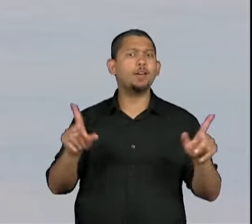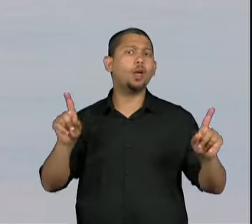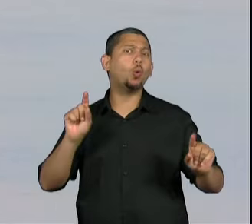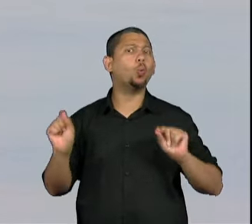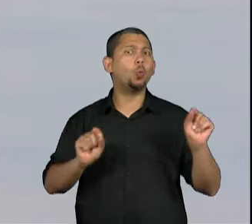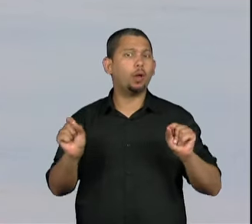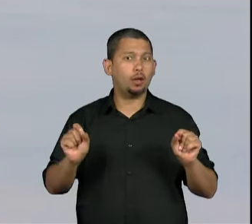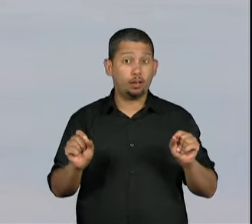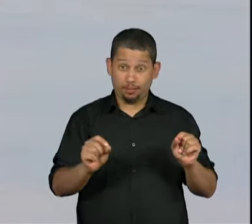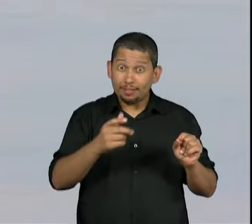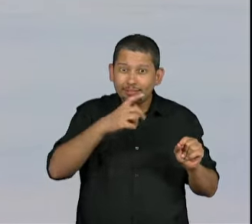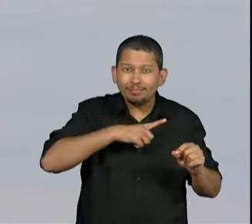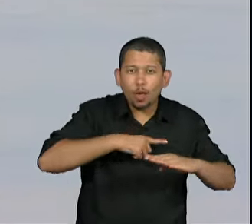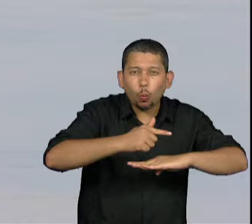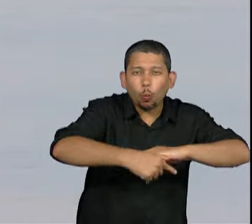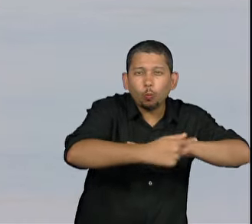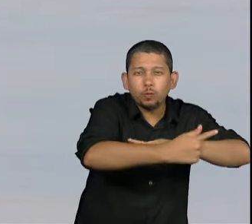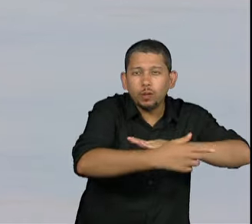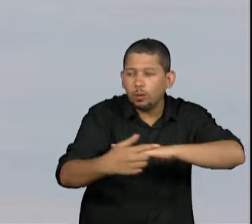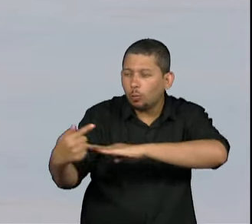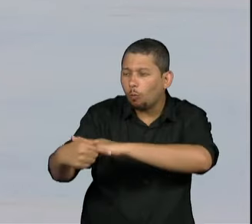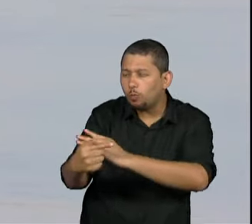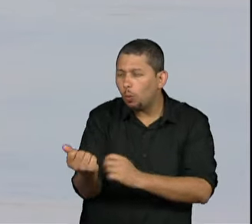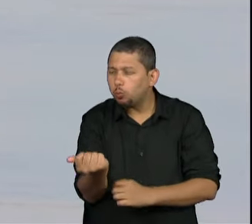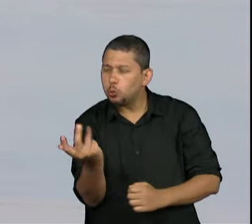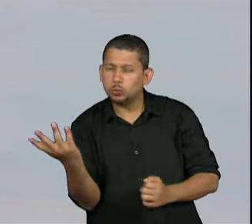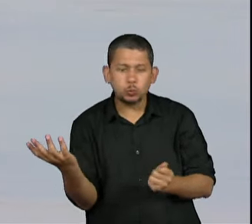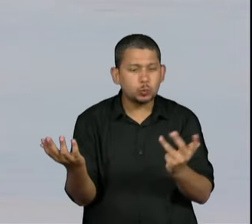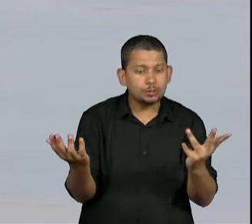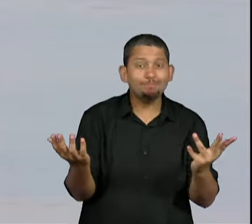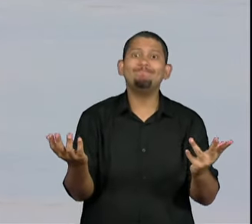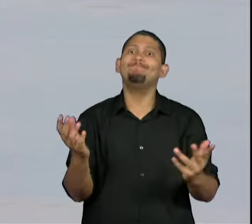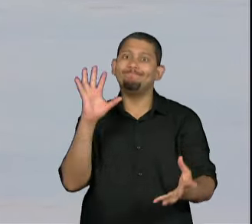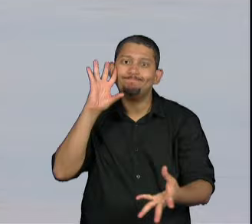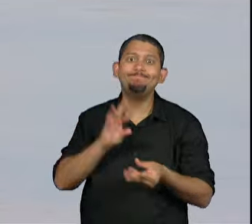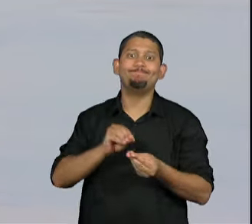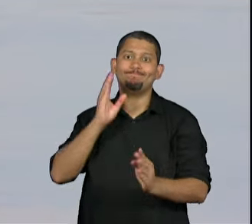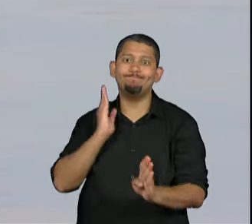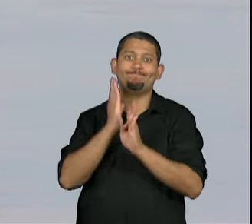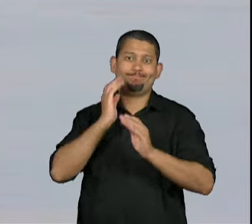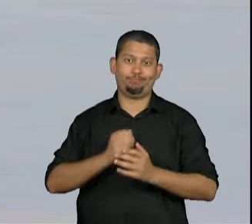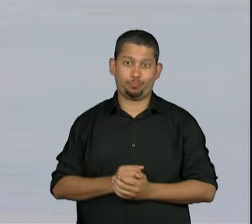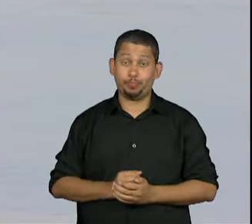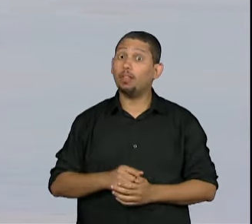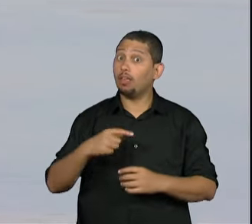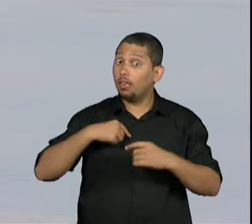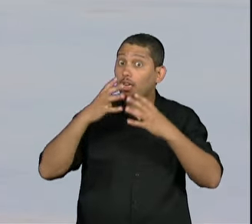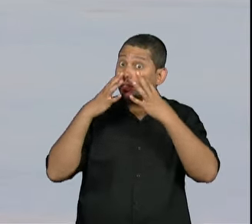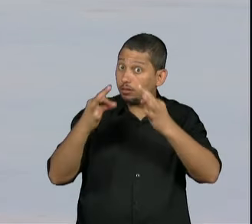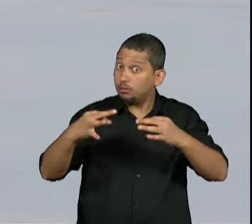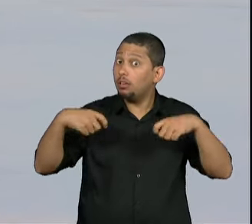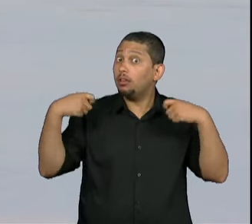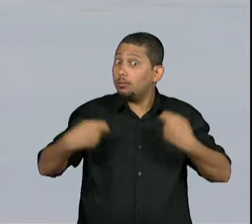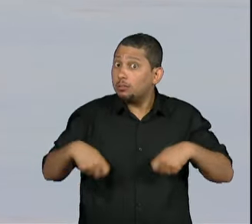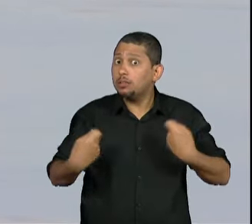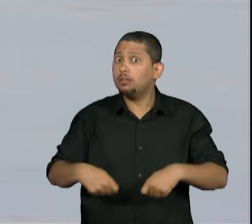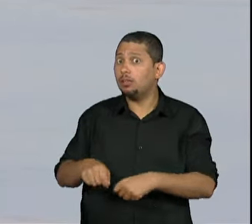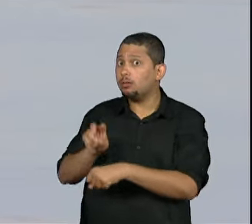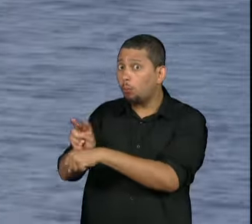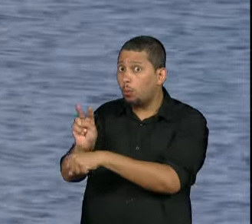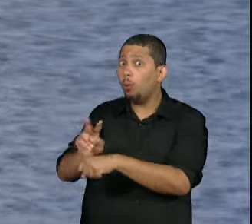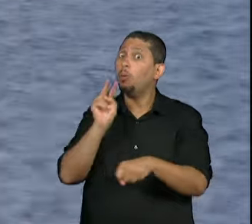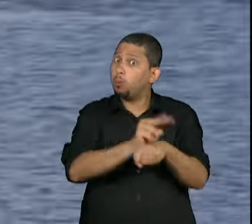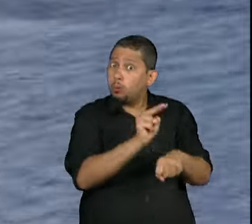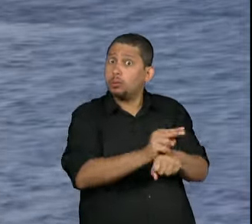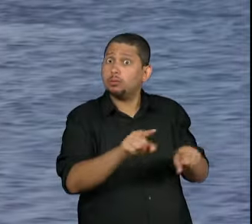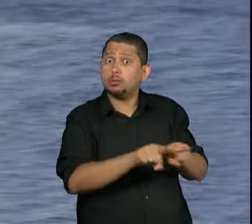densidade populacional entre as regiões estudadas chamou a atenção dos pesquisadores e alerta para a necessidade de proteção.